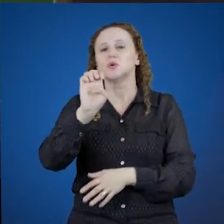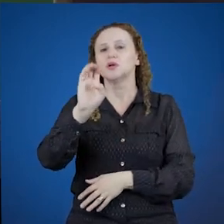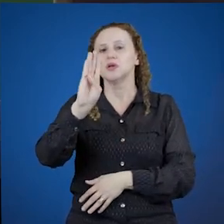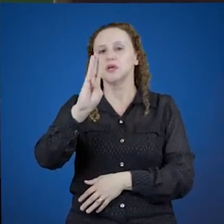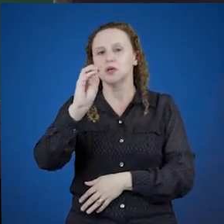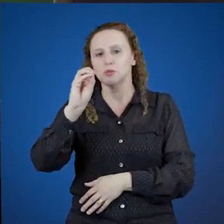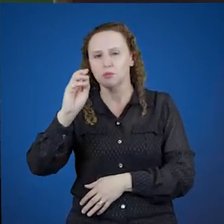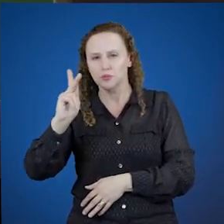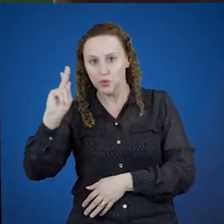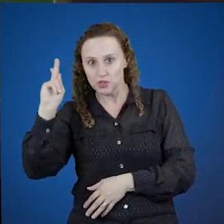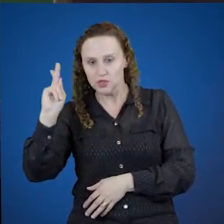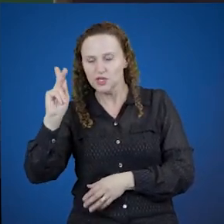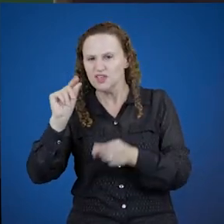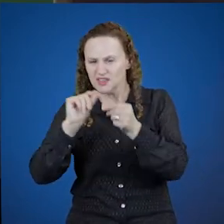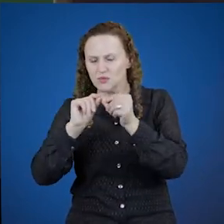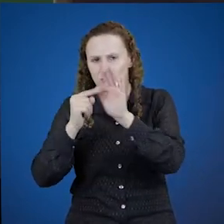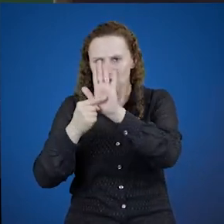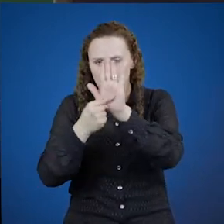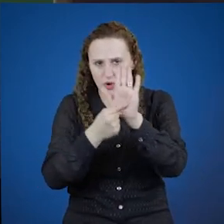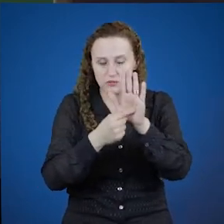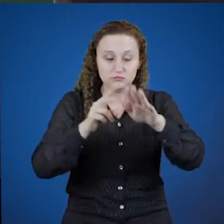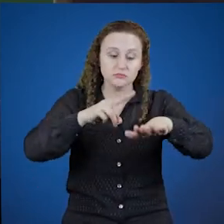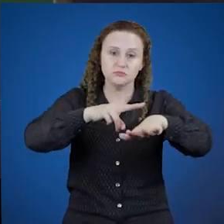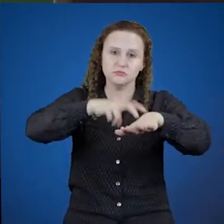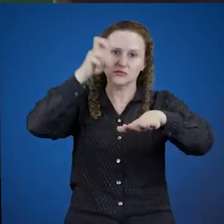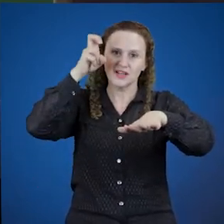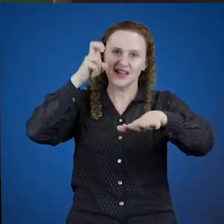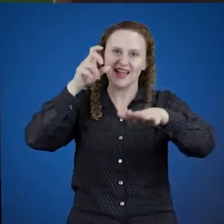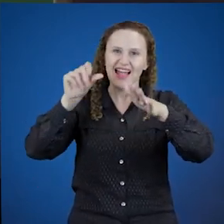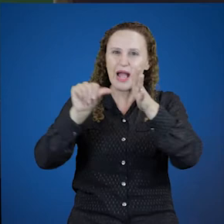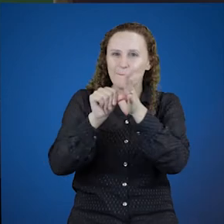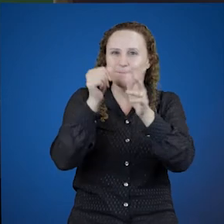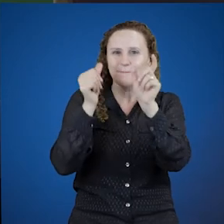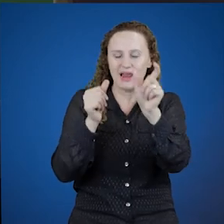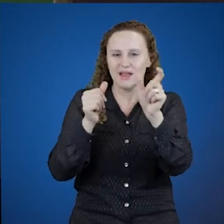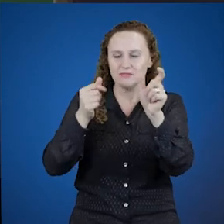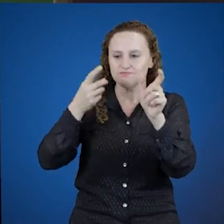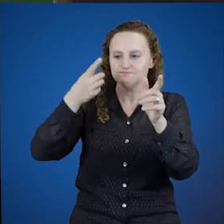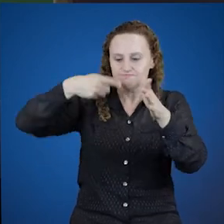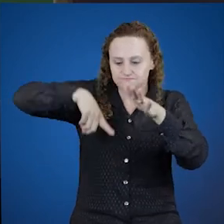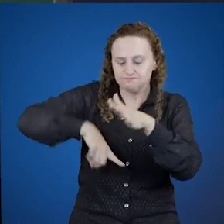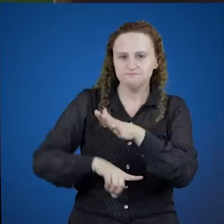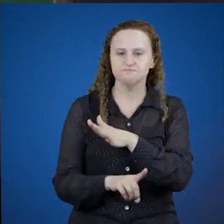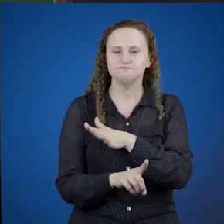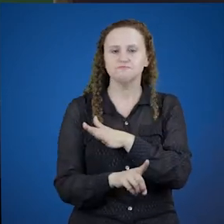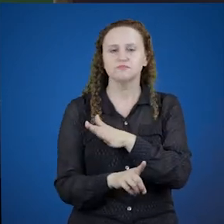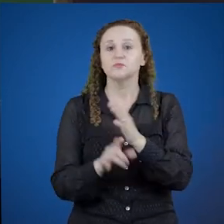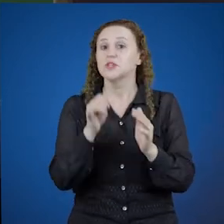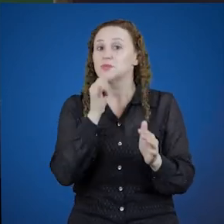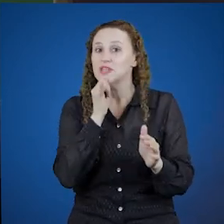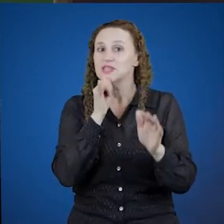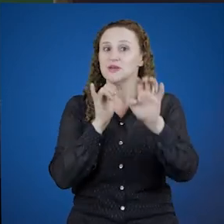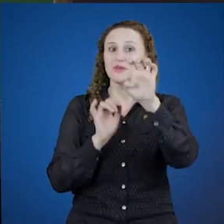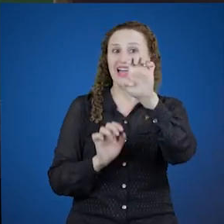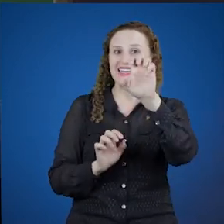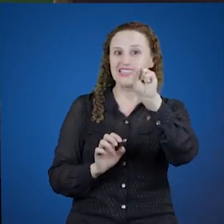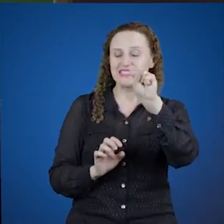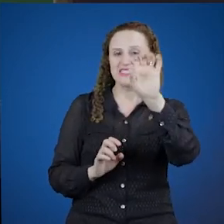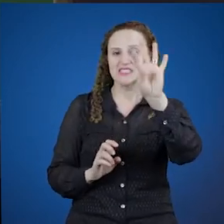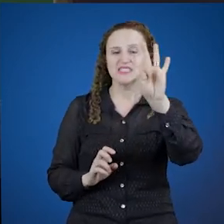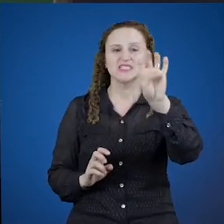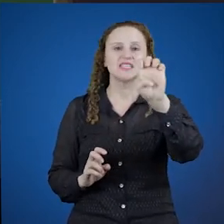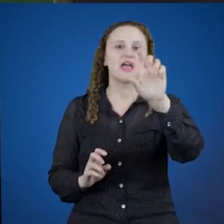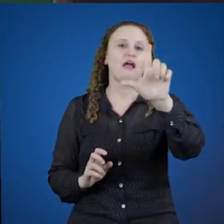em que eu apresento vocabulário uma palavra da primeira declinação como caso de Estela o